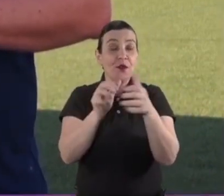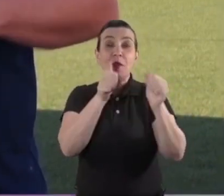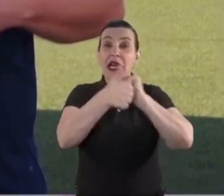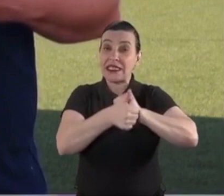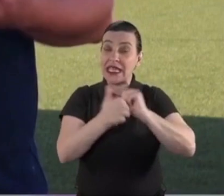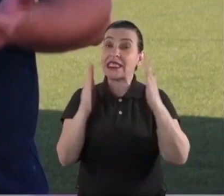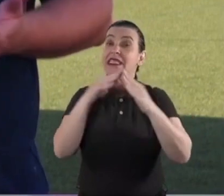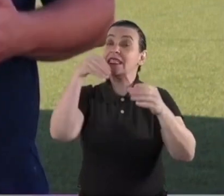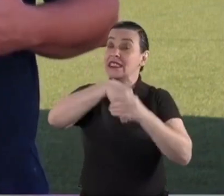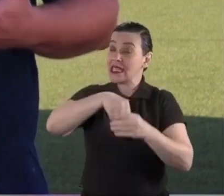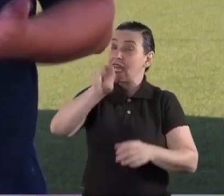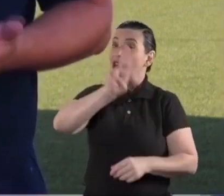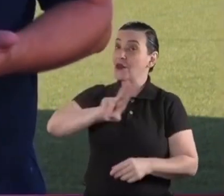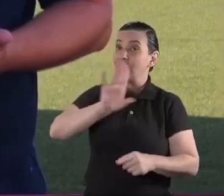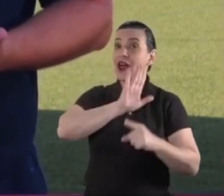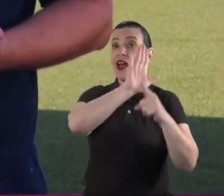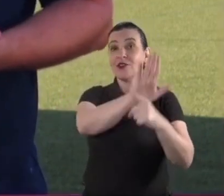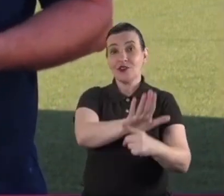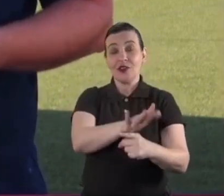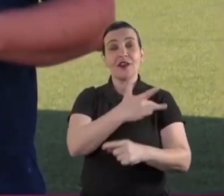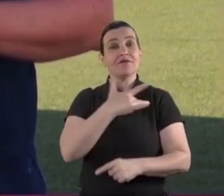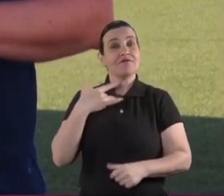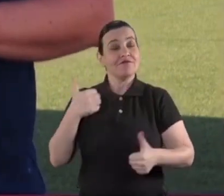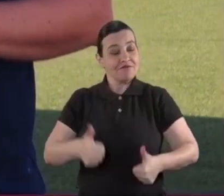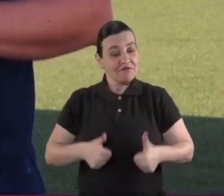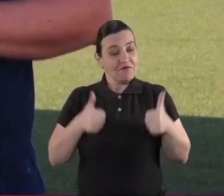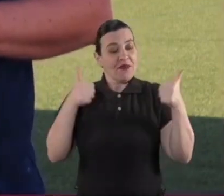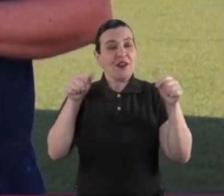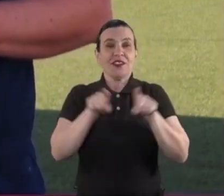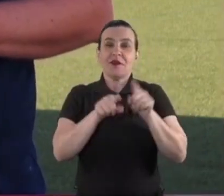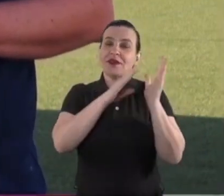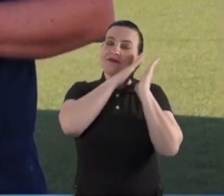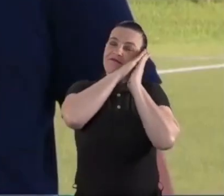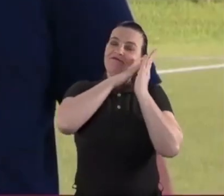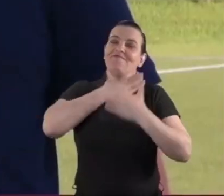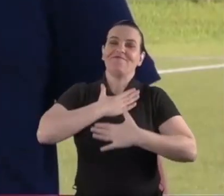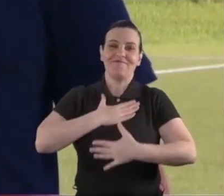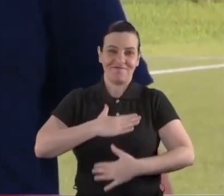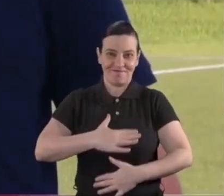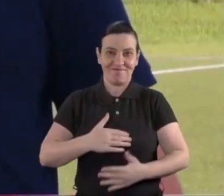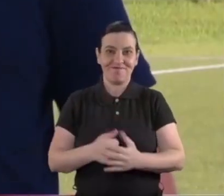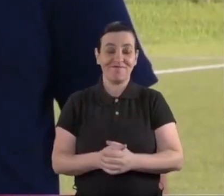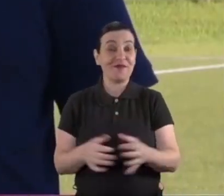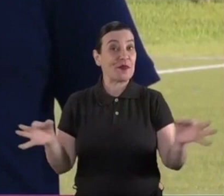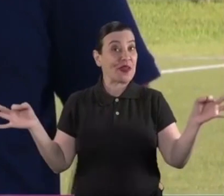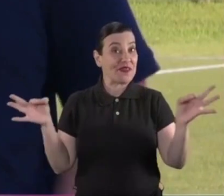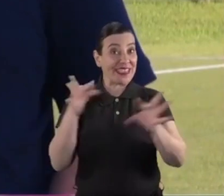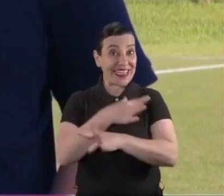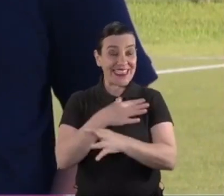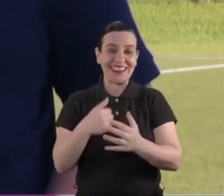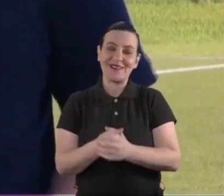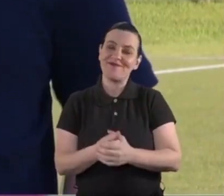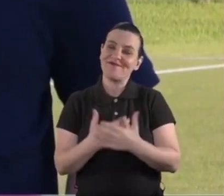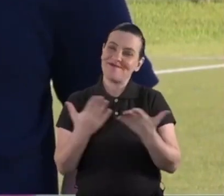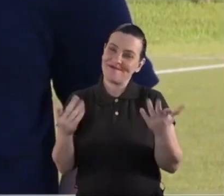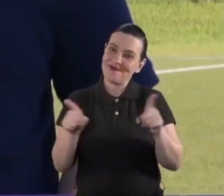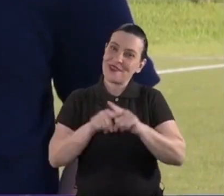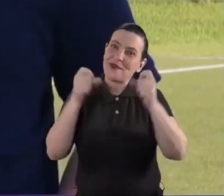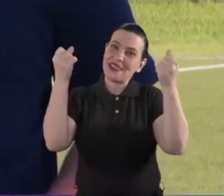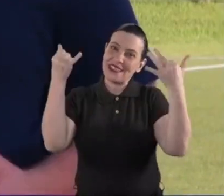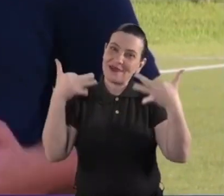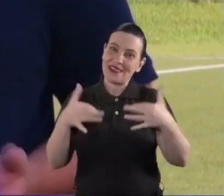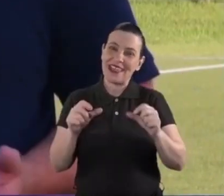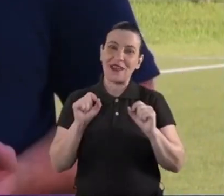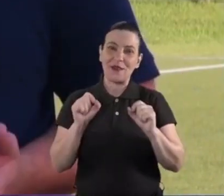em casa para se beneficiar de uma recuperação tranquila e de um sono saudável. E para finalizar, não podia deixar de falar do